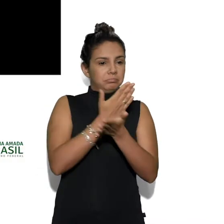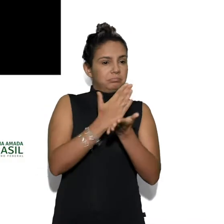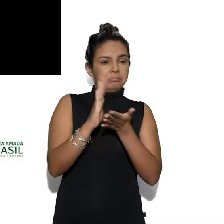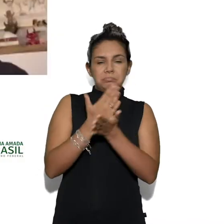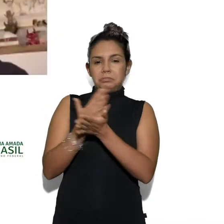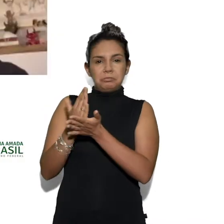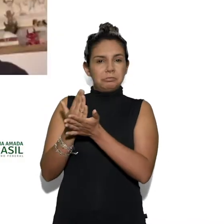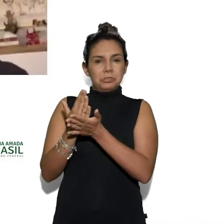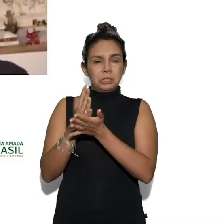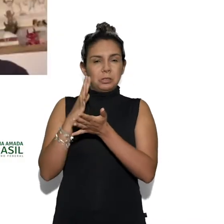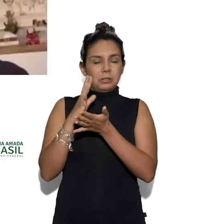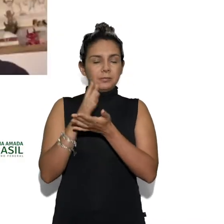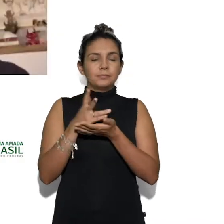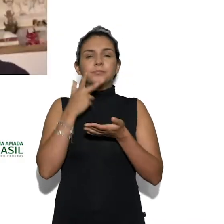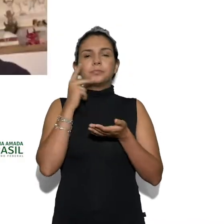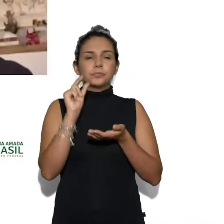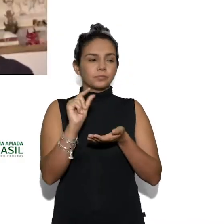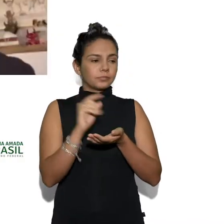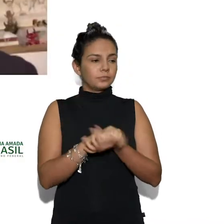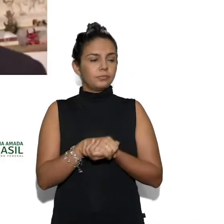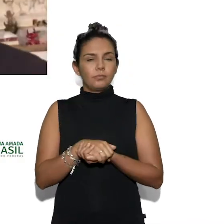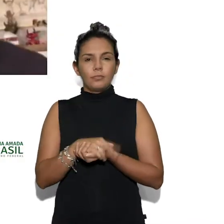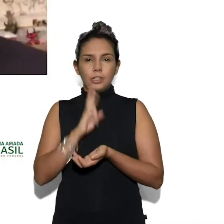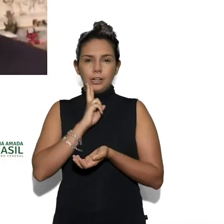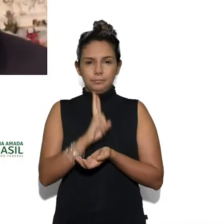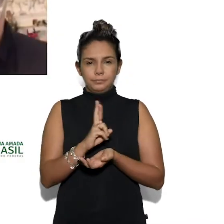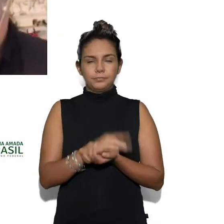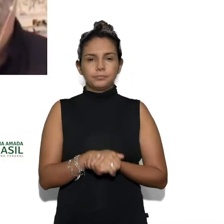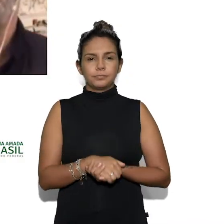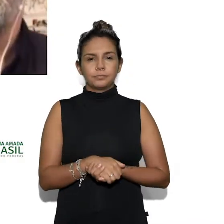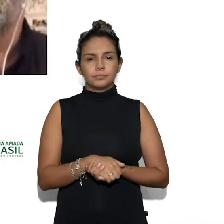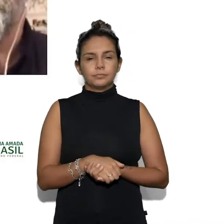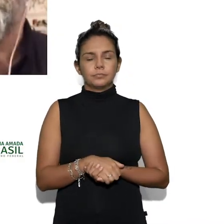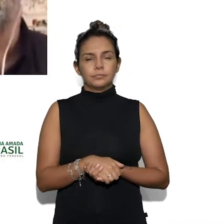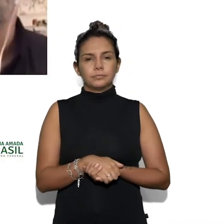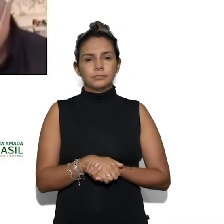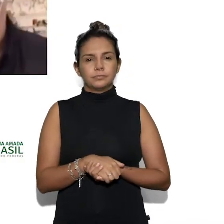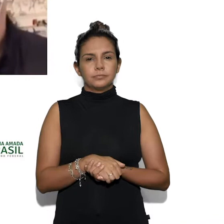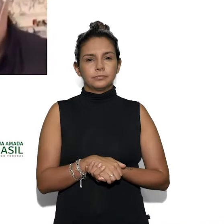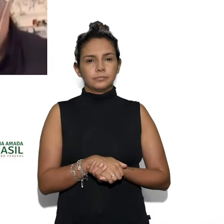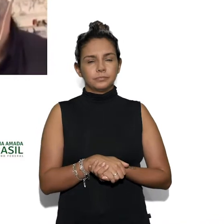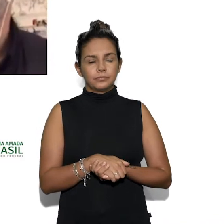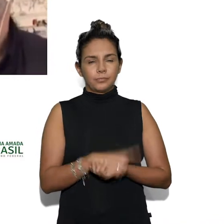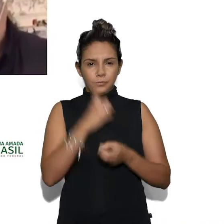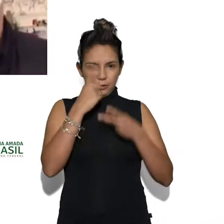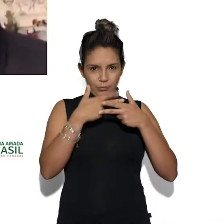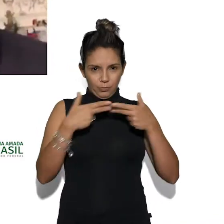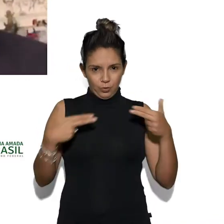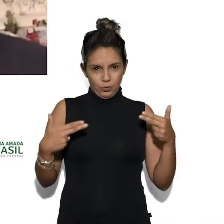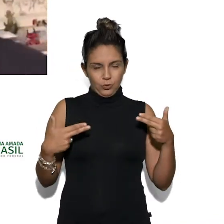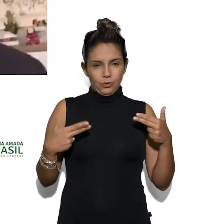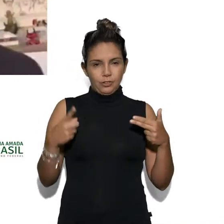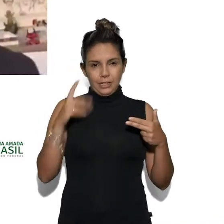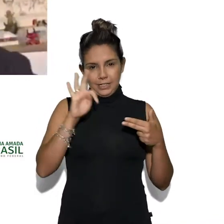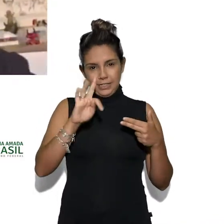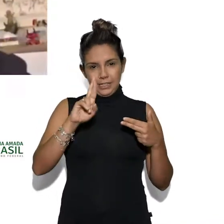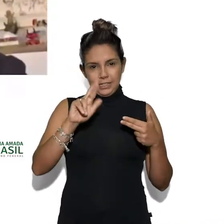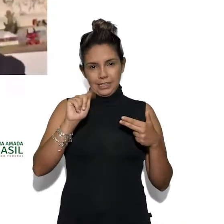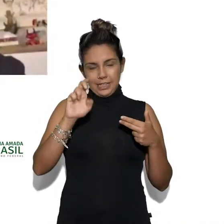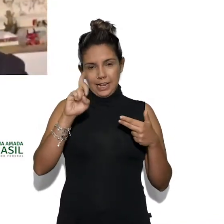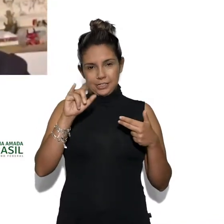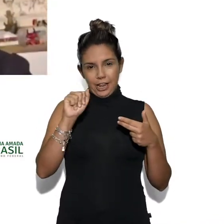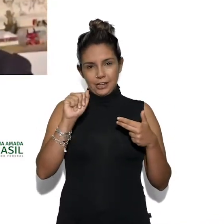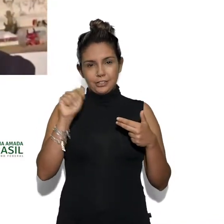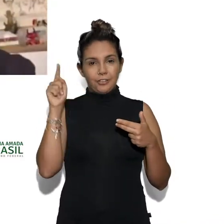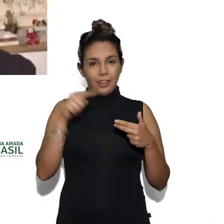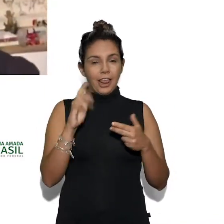ninguém. Mas vamos falar um pouquinho... Mas sabe, deixa eu só... Há uma coisa nesta tragédia que ela,